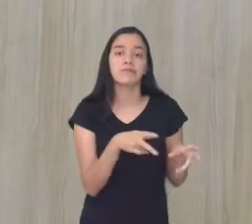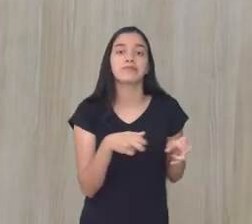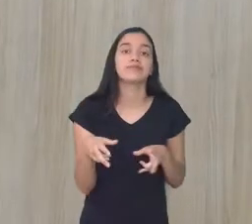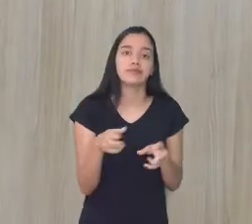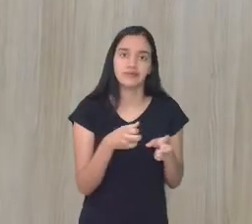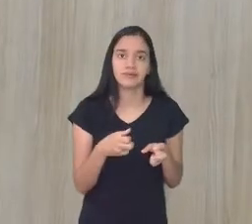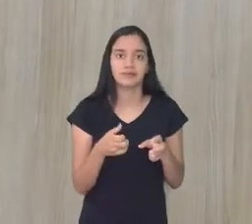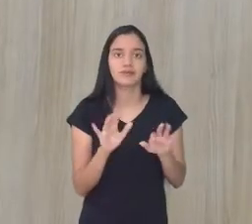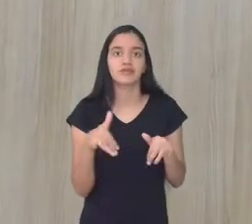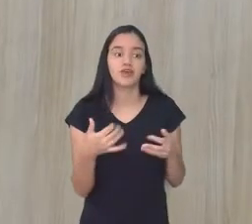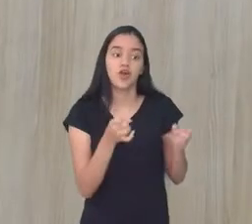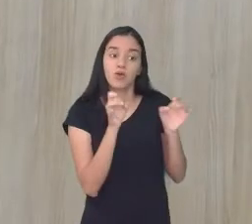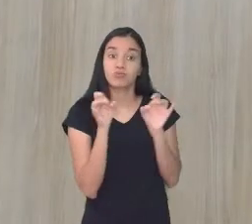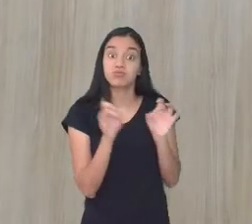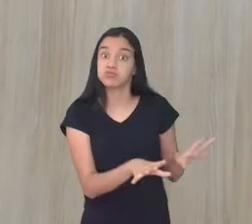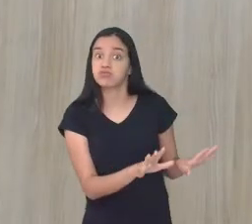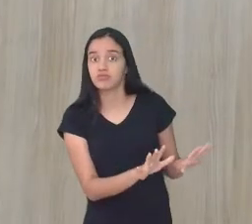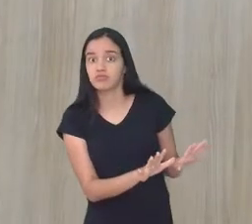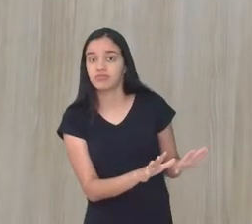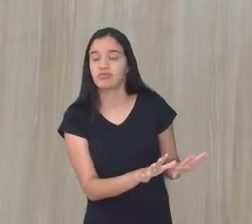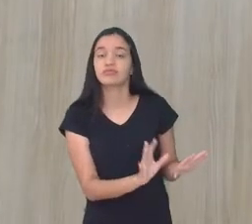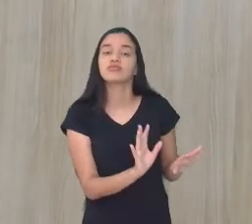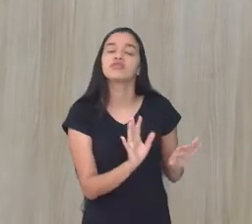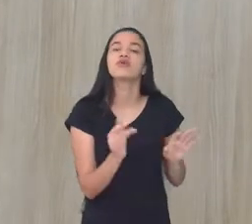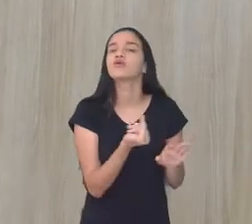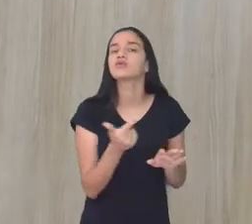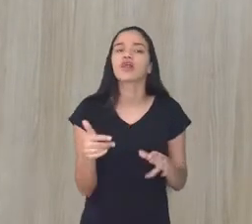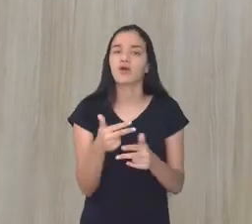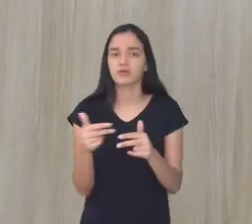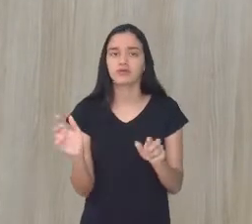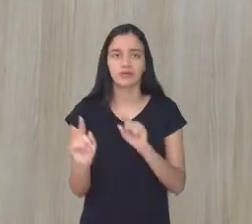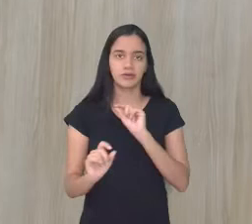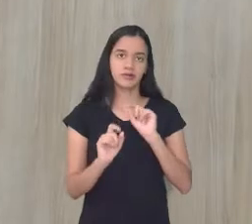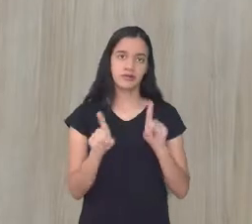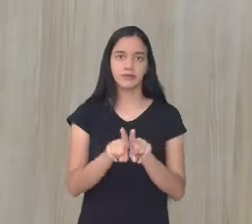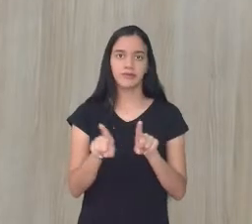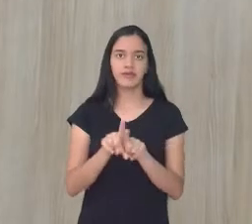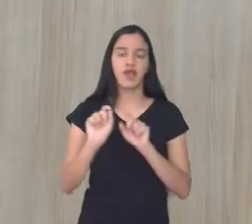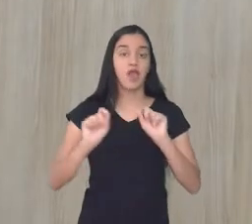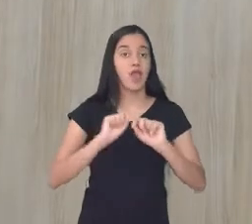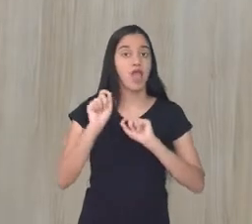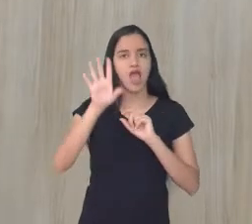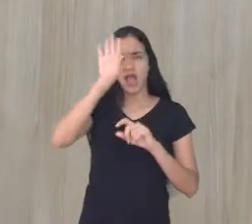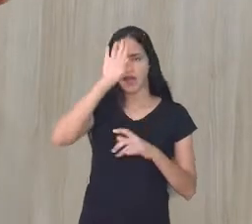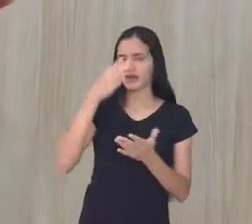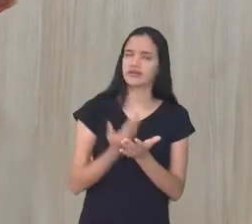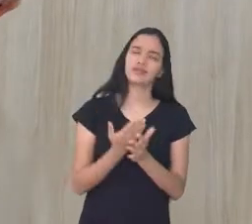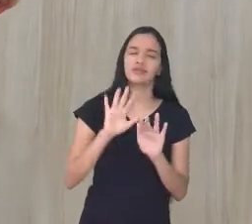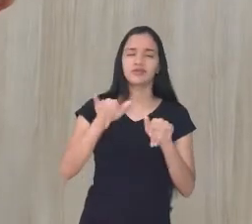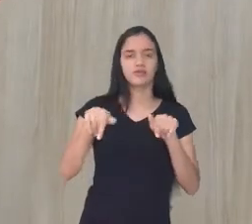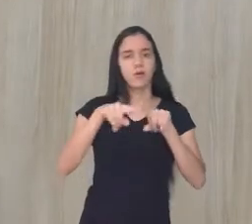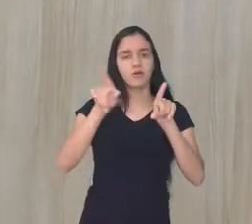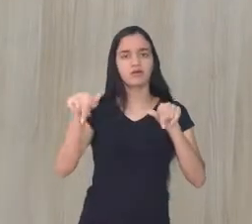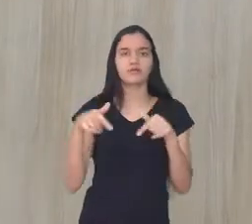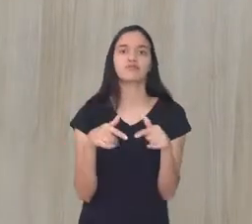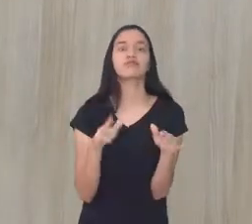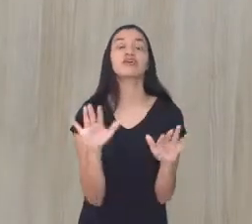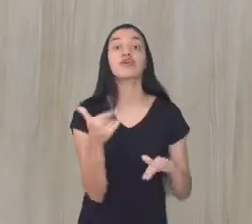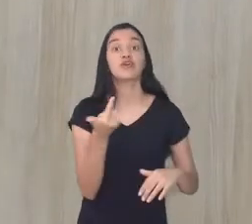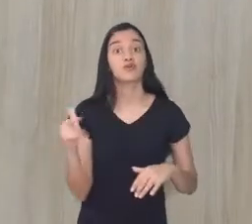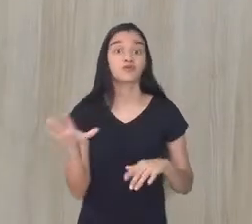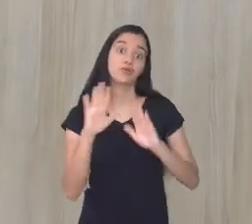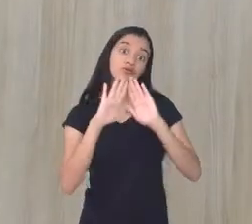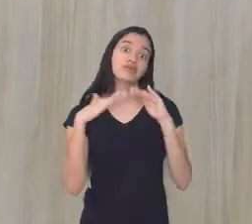logo a resposta. Solta isso aí. Outra coisa também, que eu acredito que não acontece na sala de vocês, acontece em